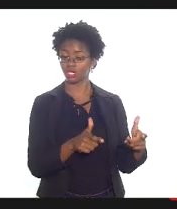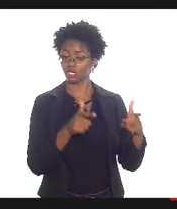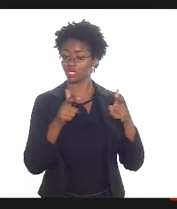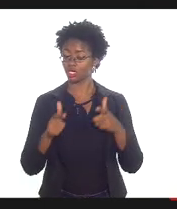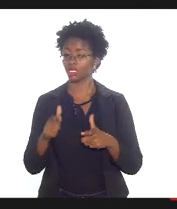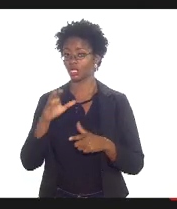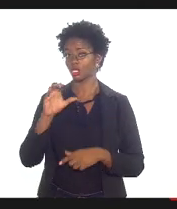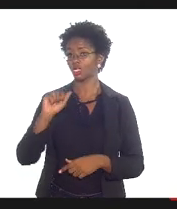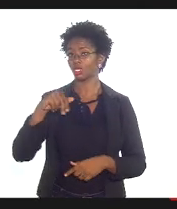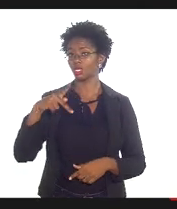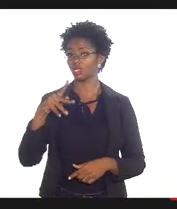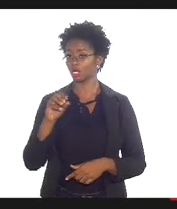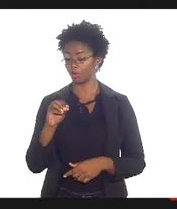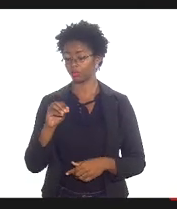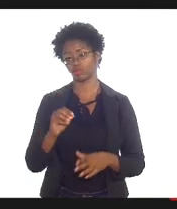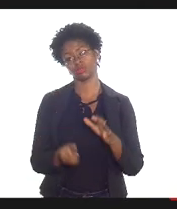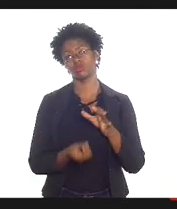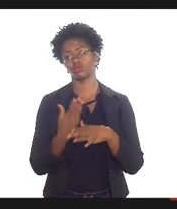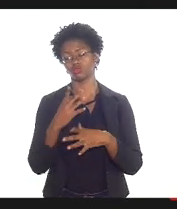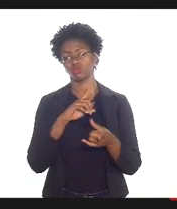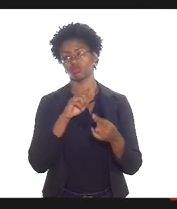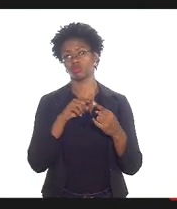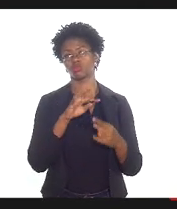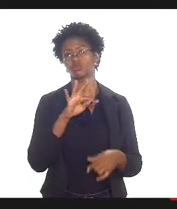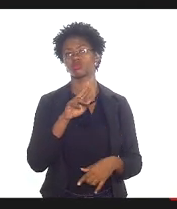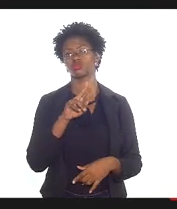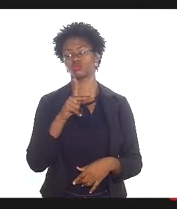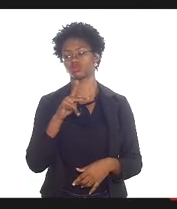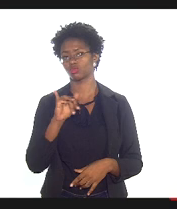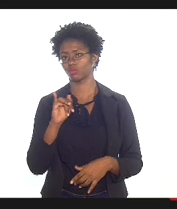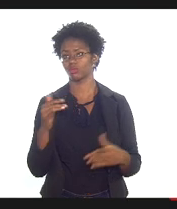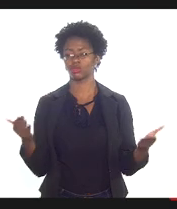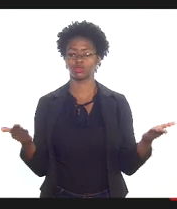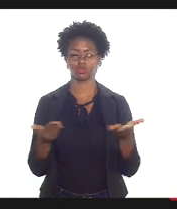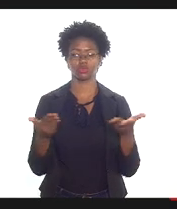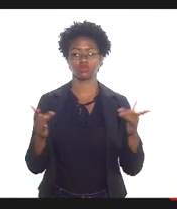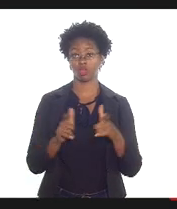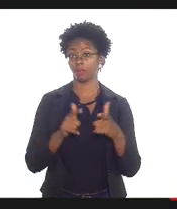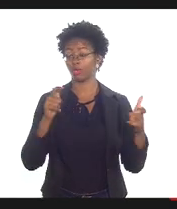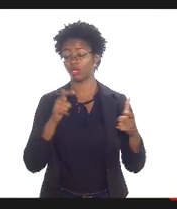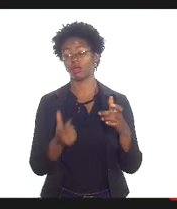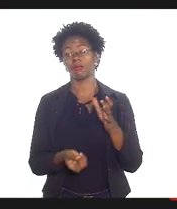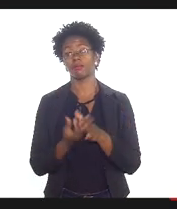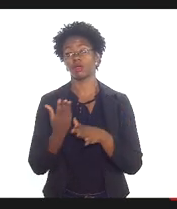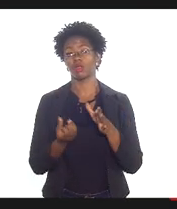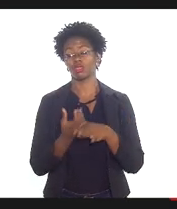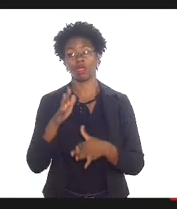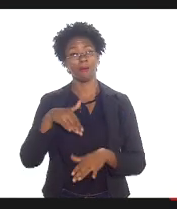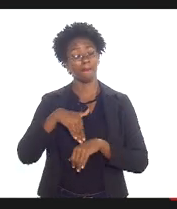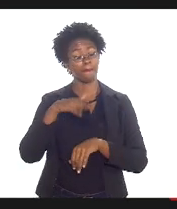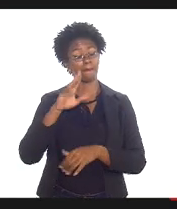que é o campo de Tupi, que hoje é o maior produtor e o que mais paga a participação